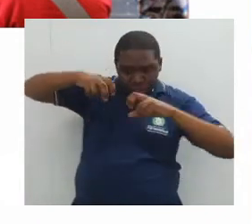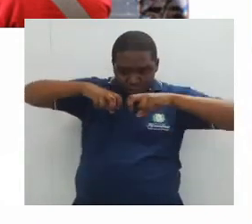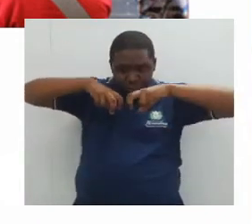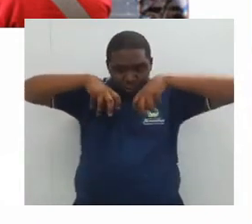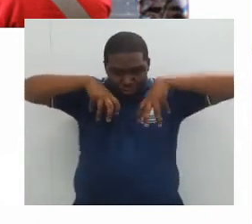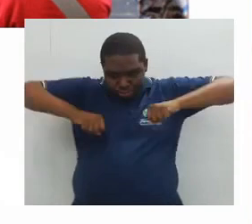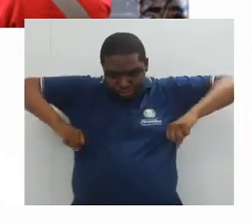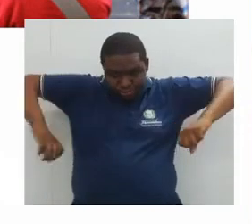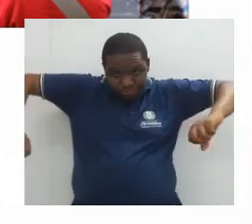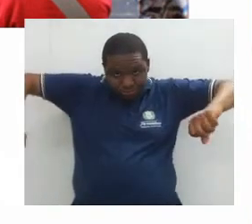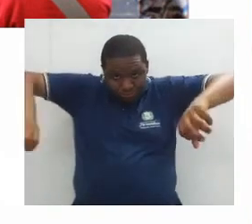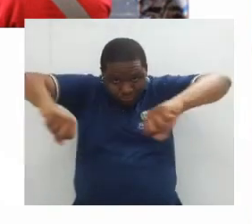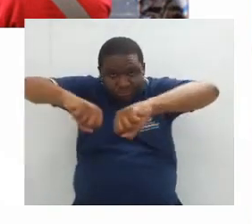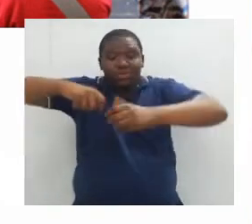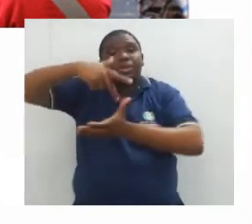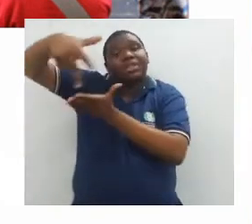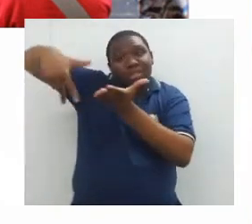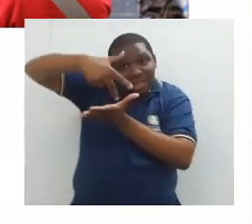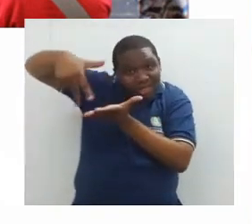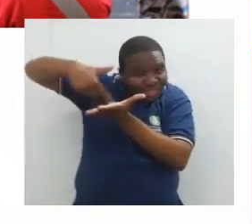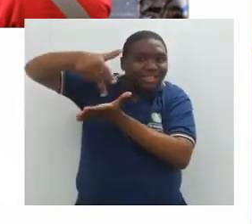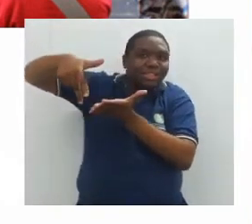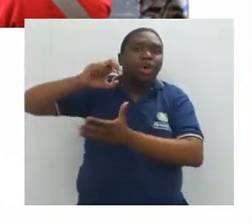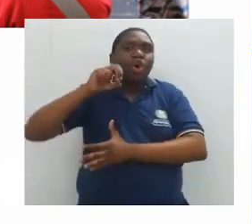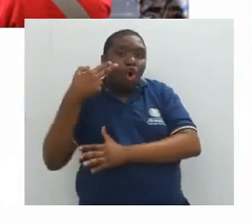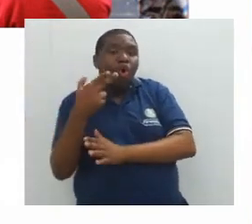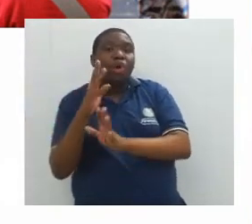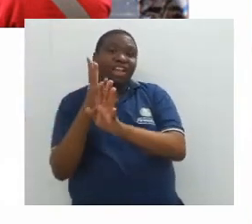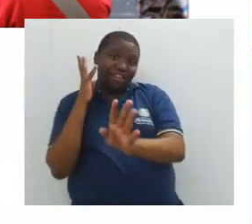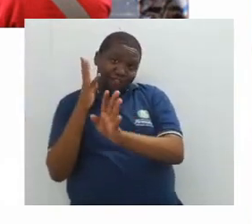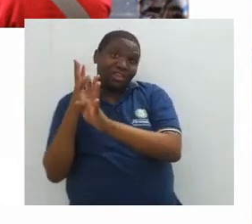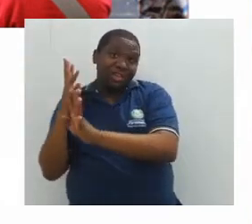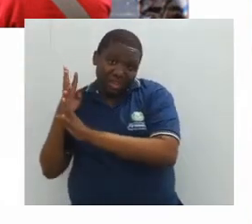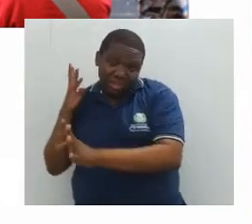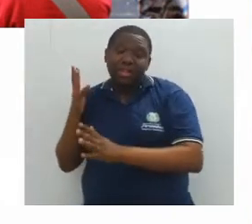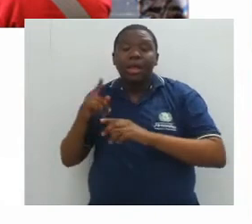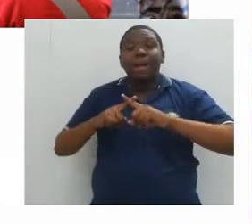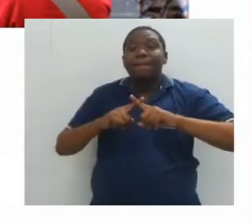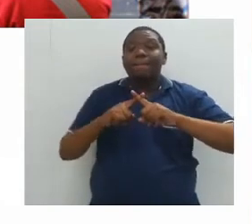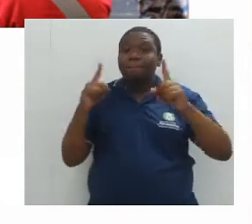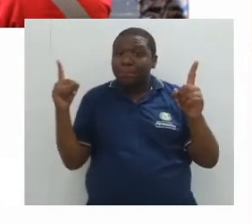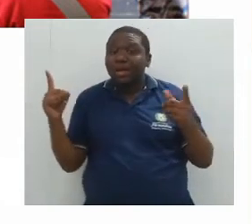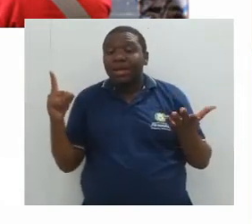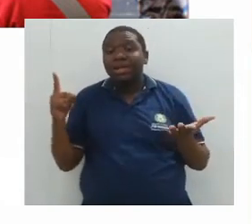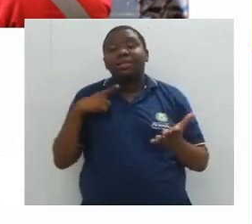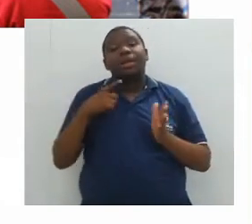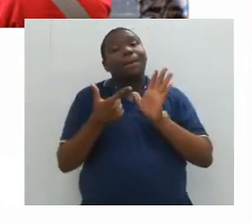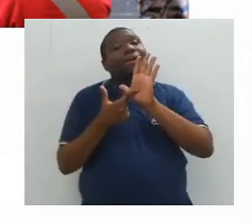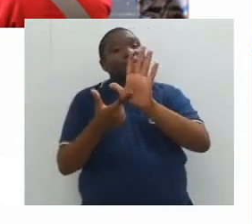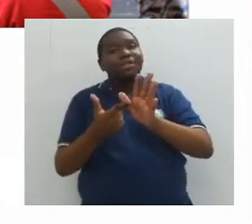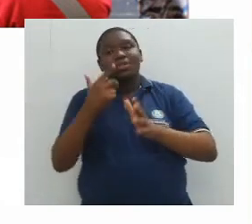coco. Pode ser dançado em dança circular ou em filas, como eu falei, mas em compensação, como está sendo uma